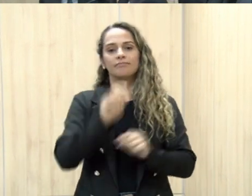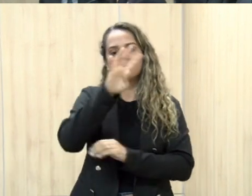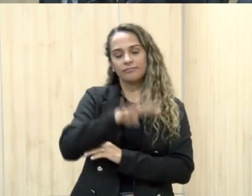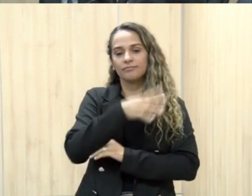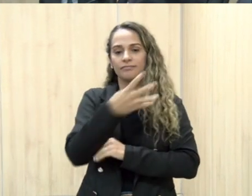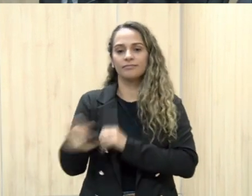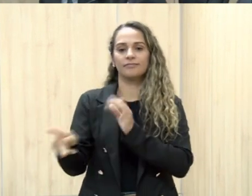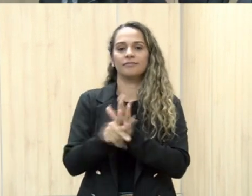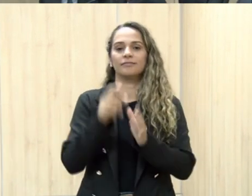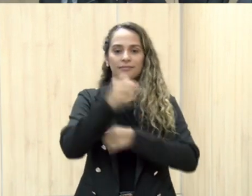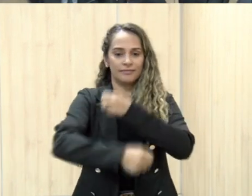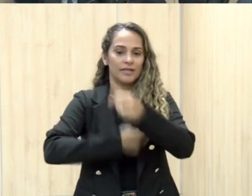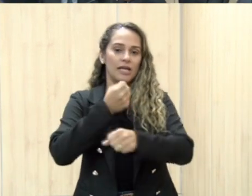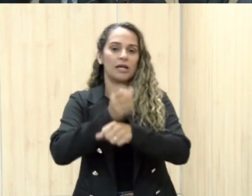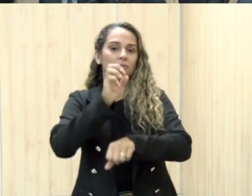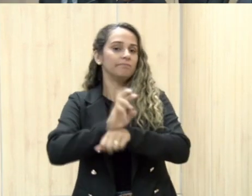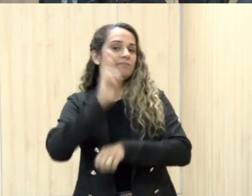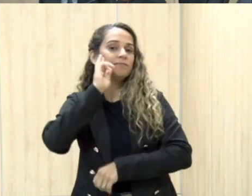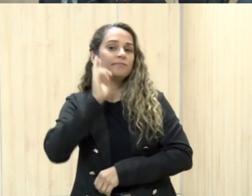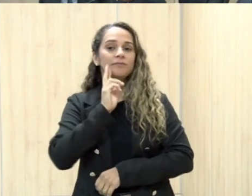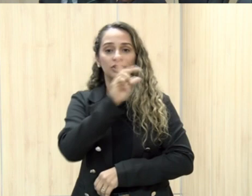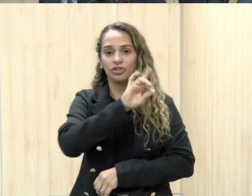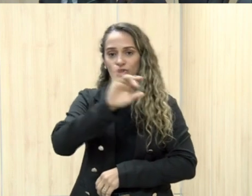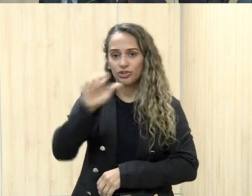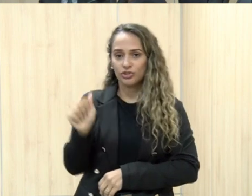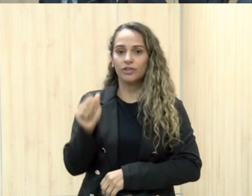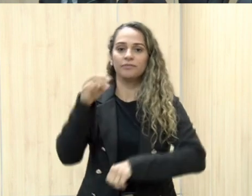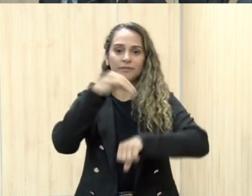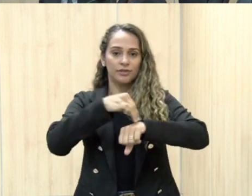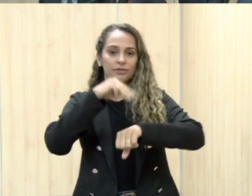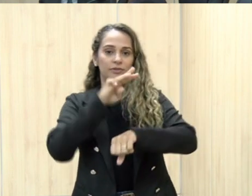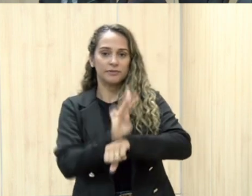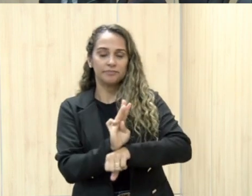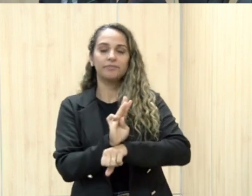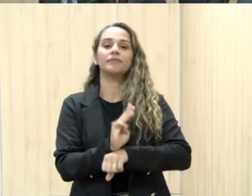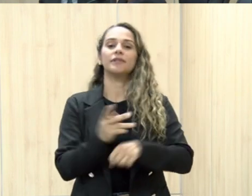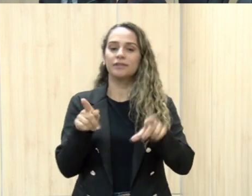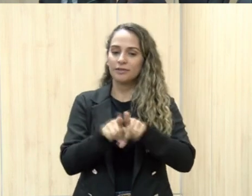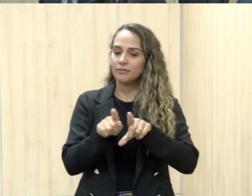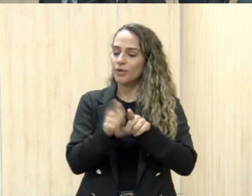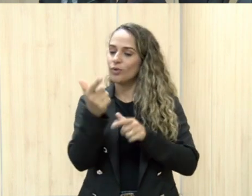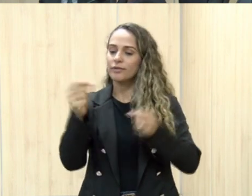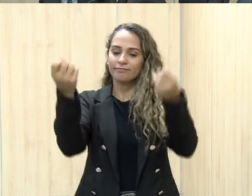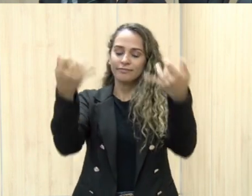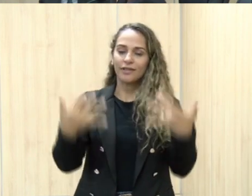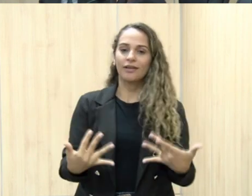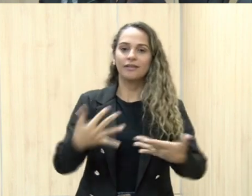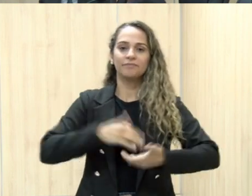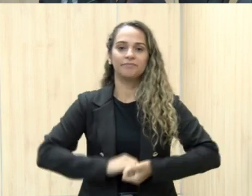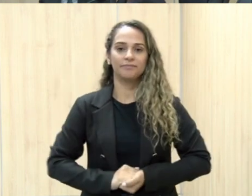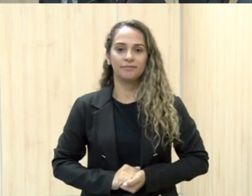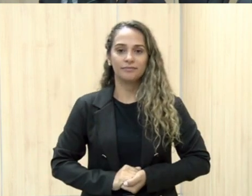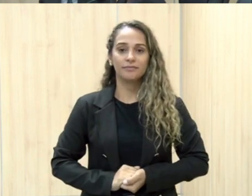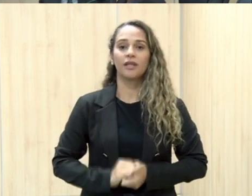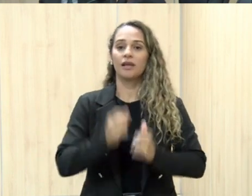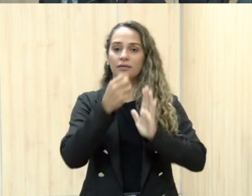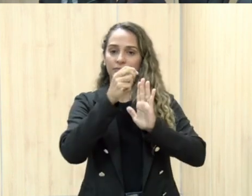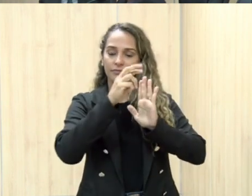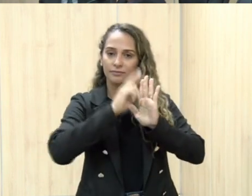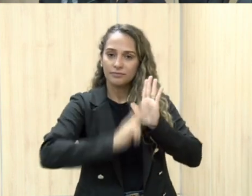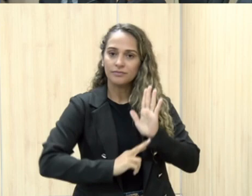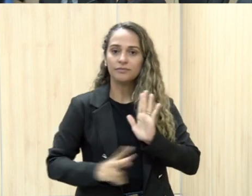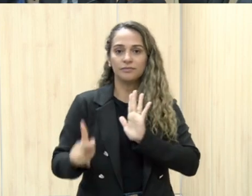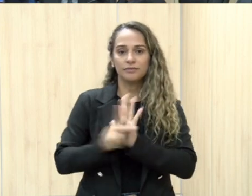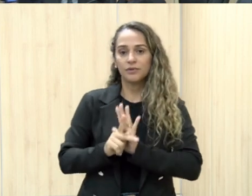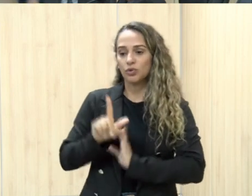Oficial do Estado de Rondônia o dia do Metodista wesleyano e da outras providências relatoria Deputado